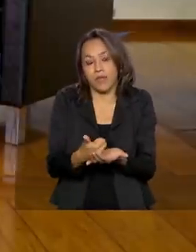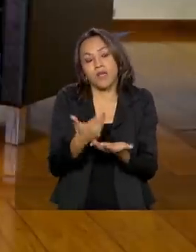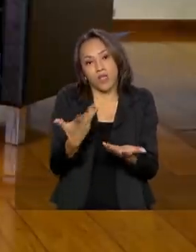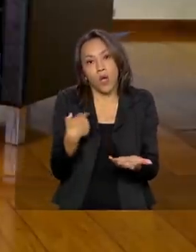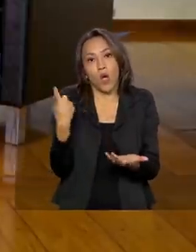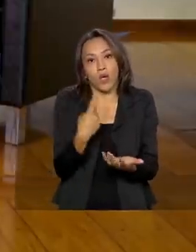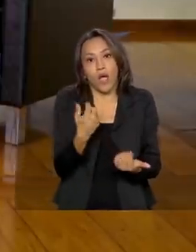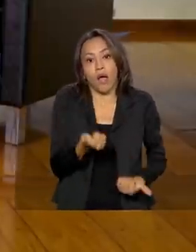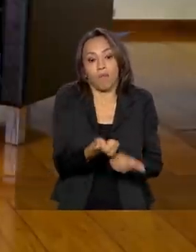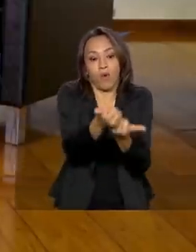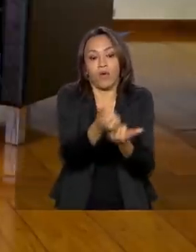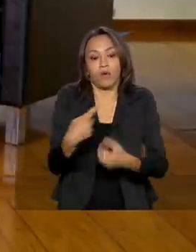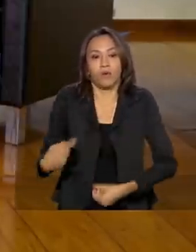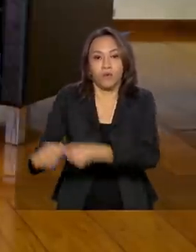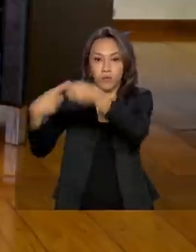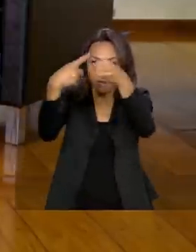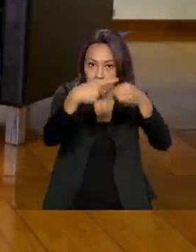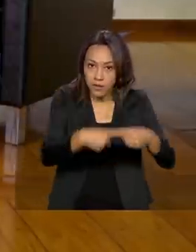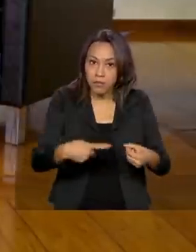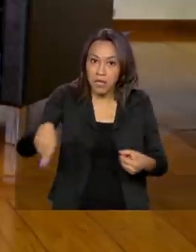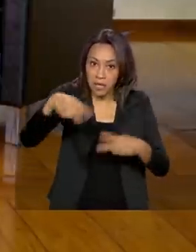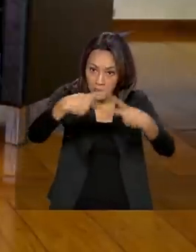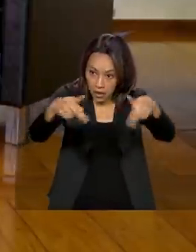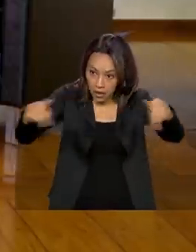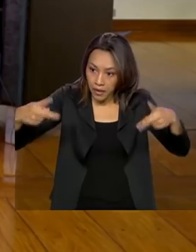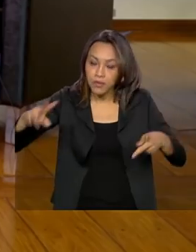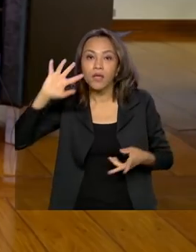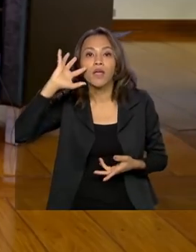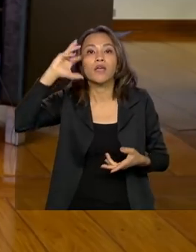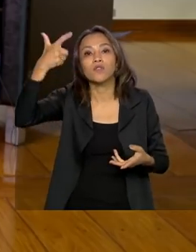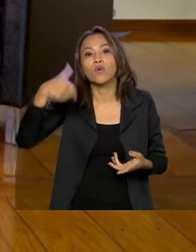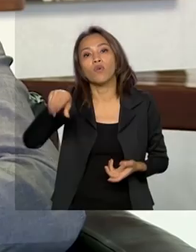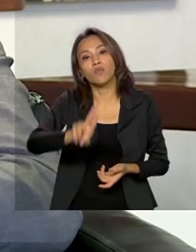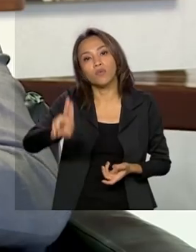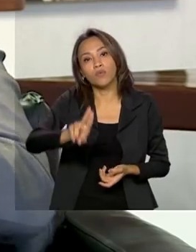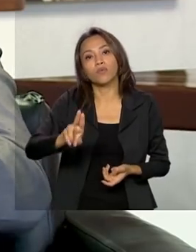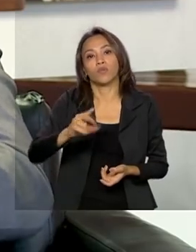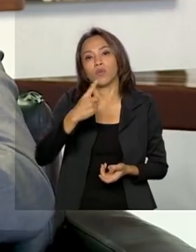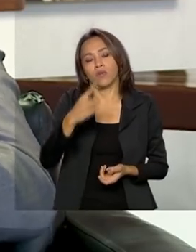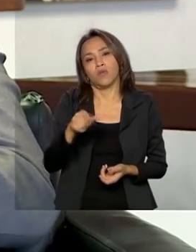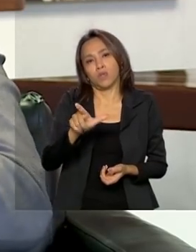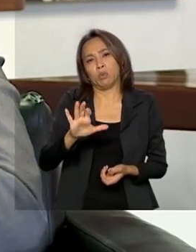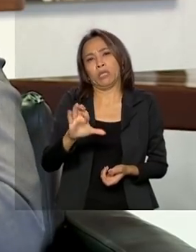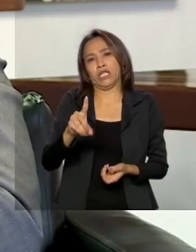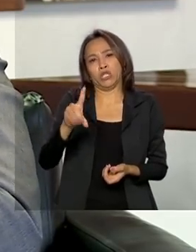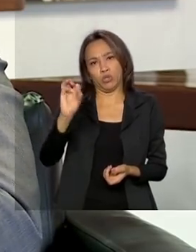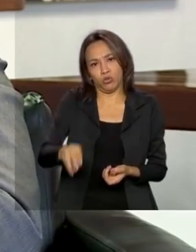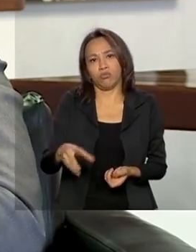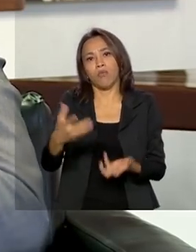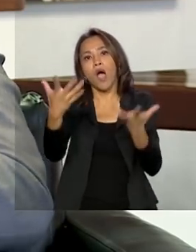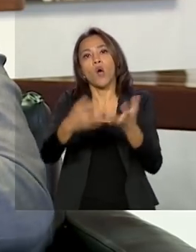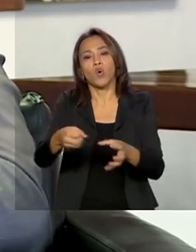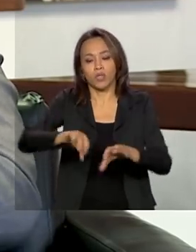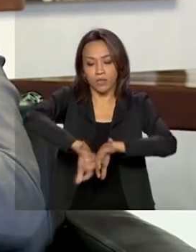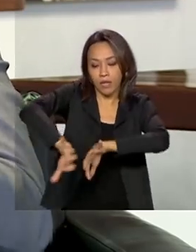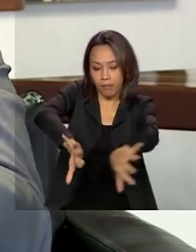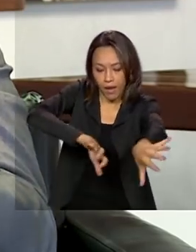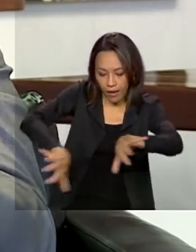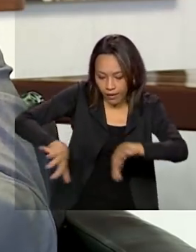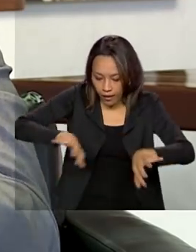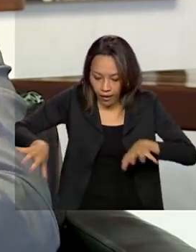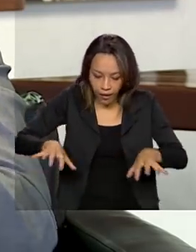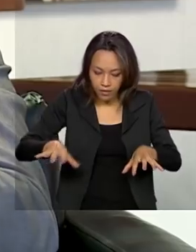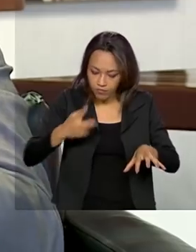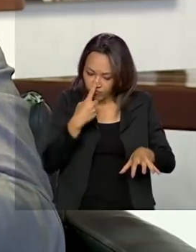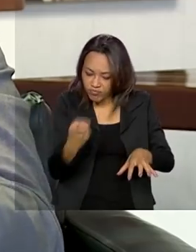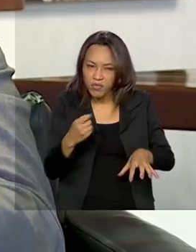apoia municípios para que resolvam a destinação pós-coleta e até, eventualmente, a própria coleta seletiva, a separação